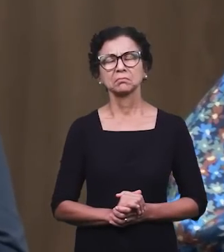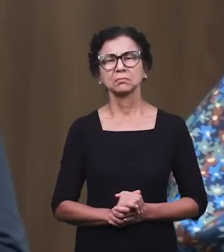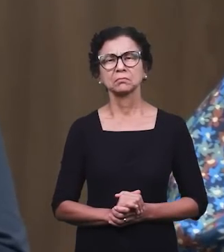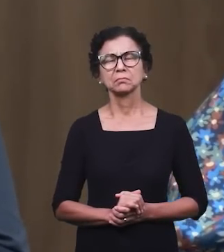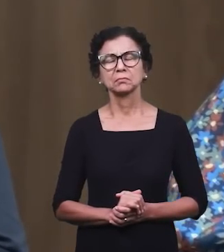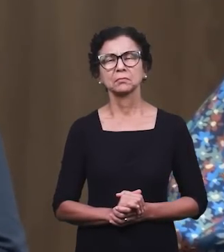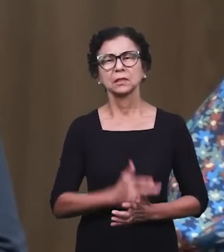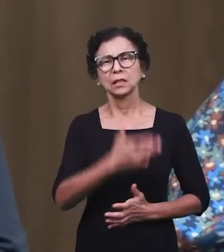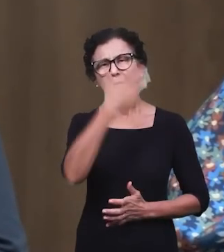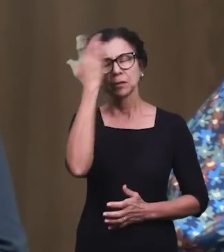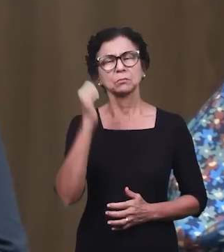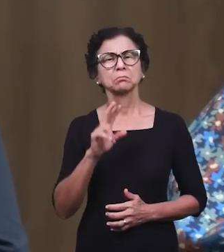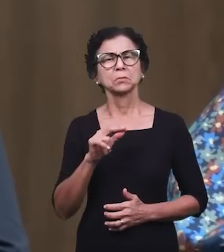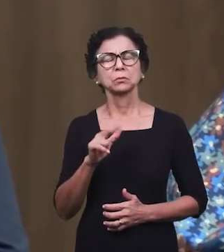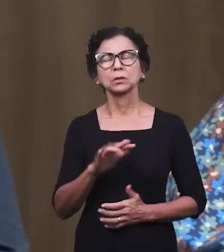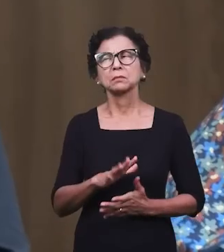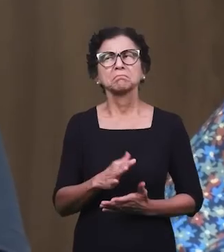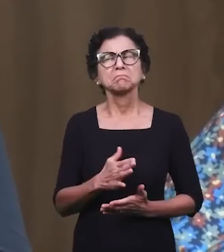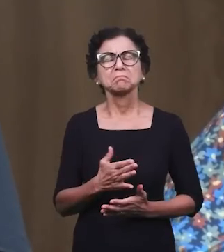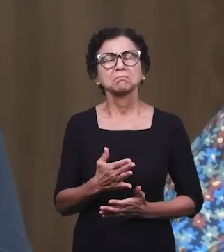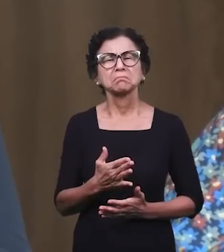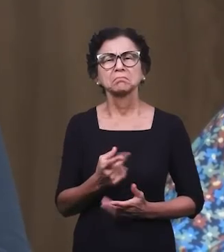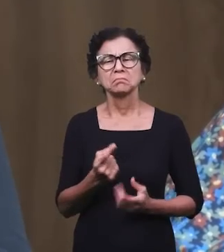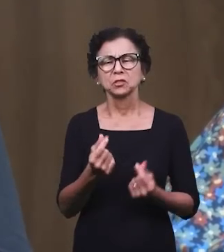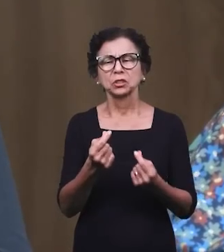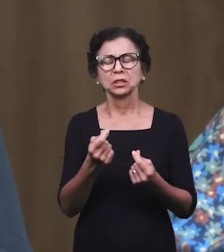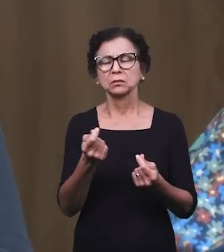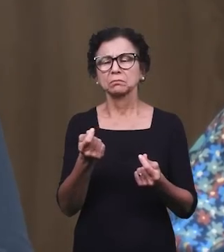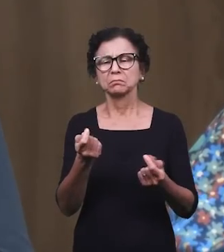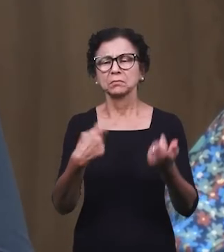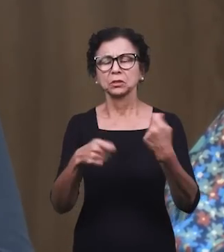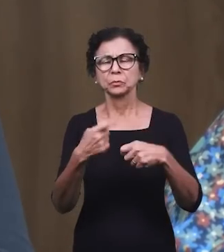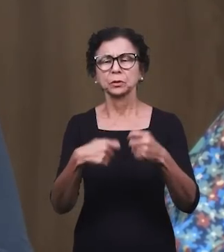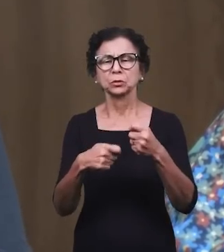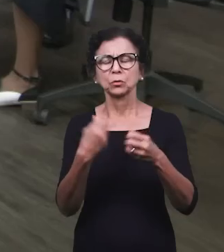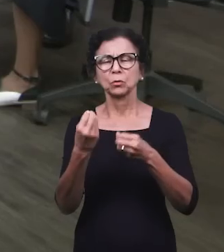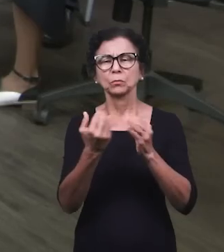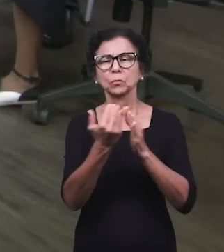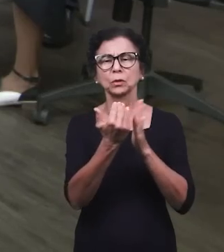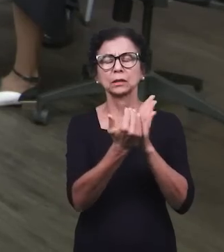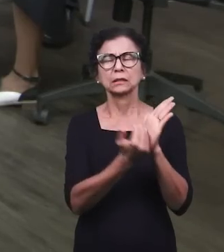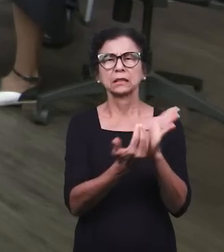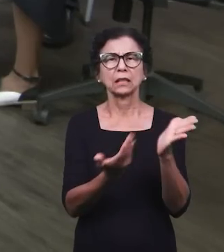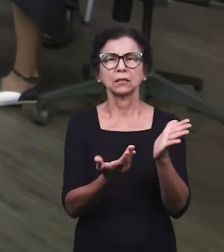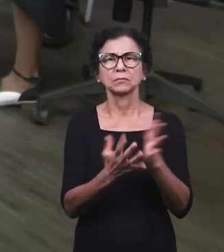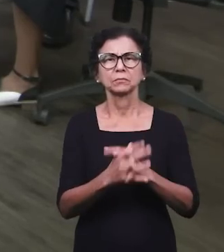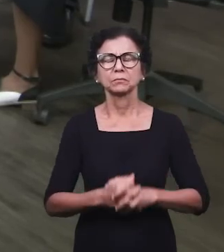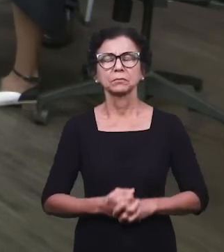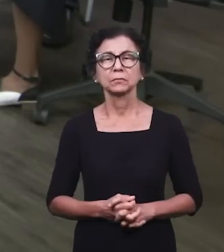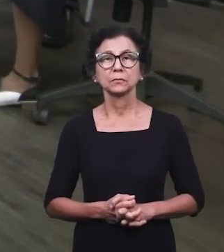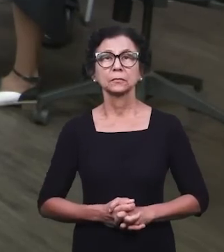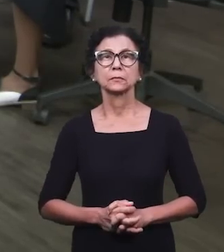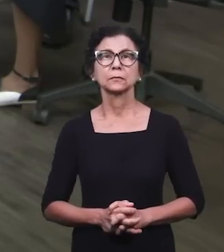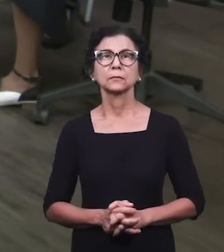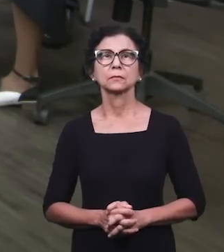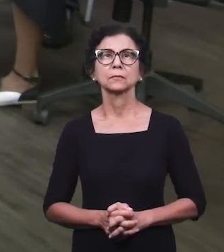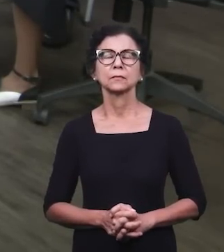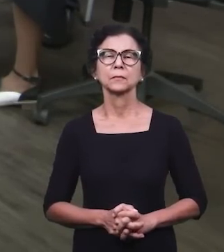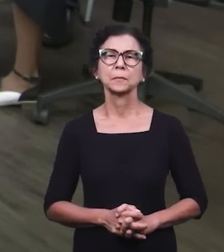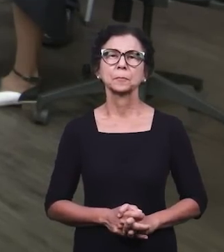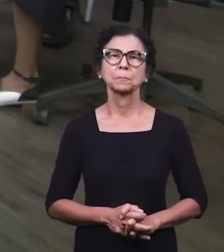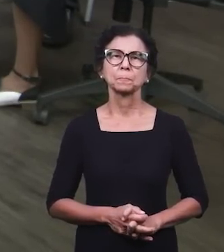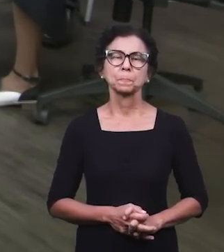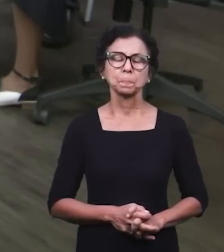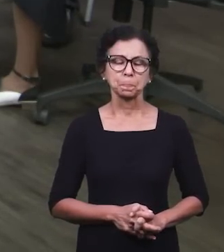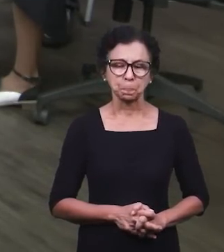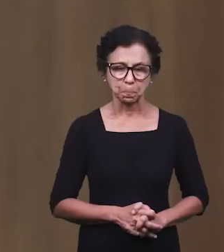financeira, qual que seria o primeiro passo? Por onde que devemos começar? Eu acho que na vida do